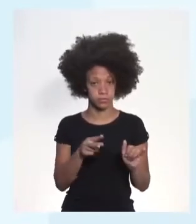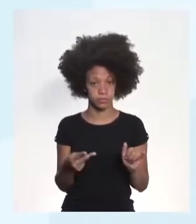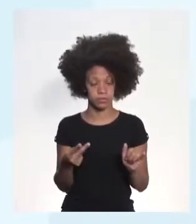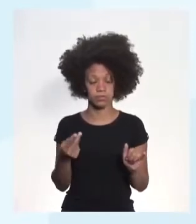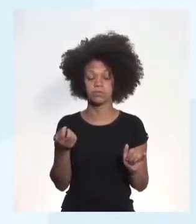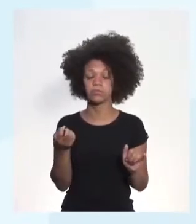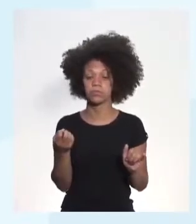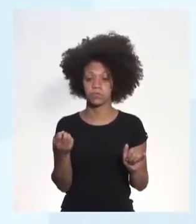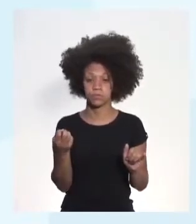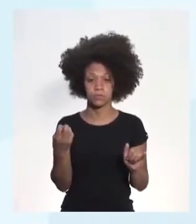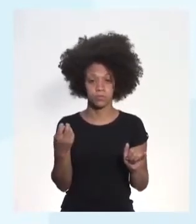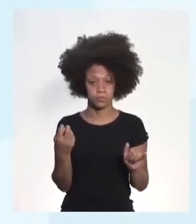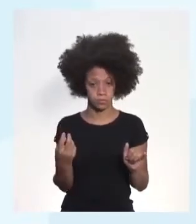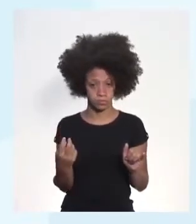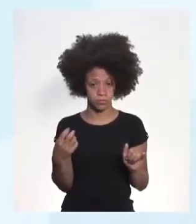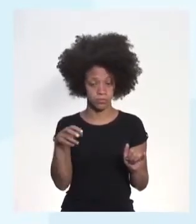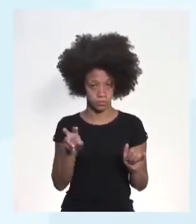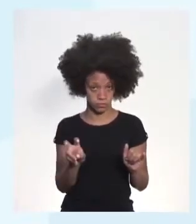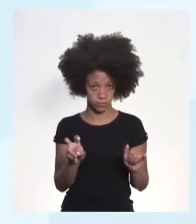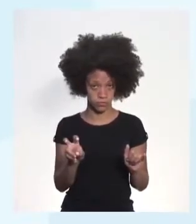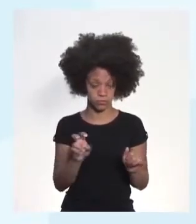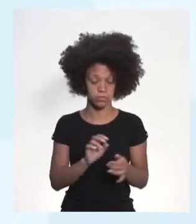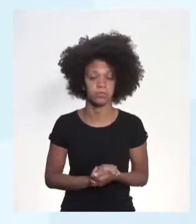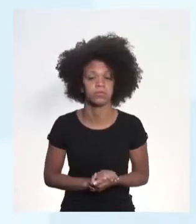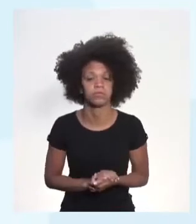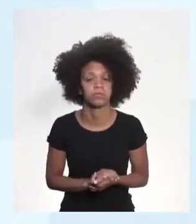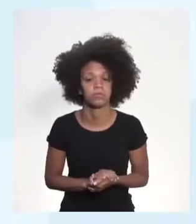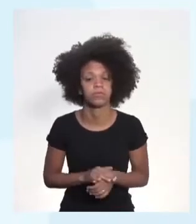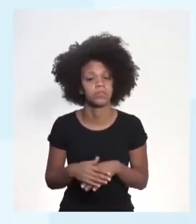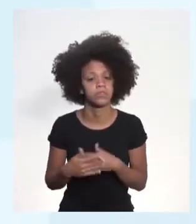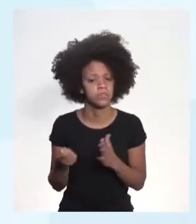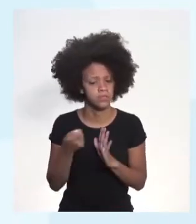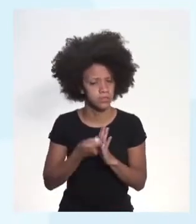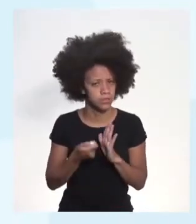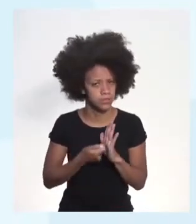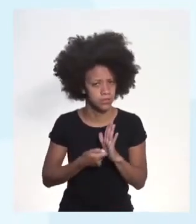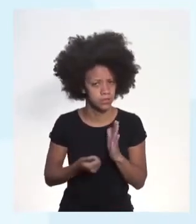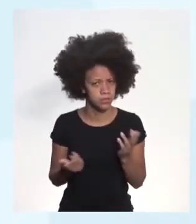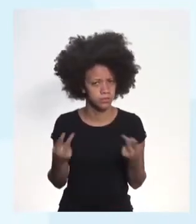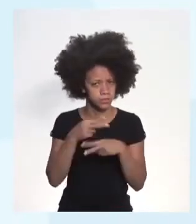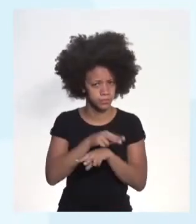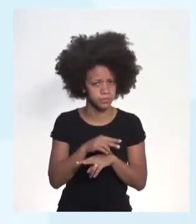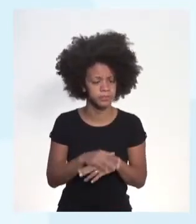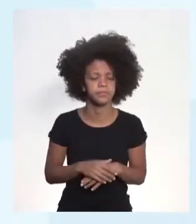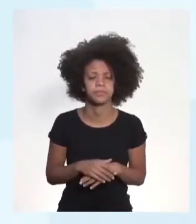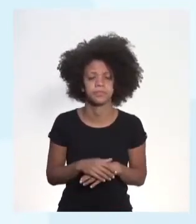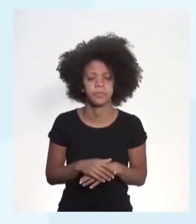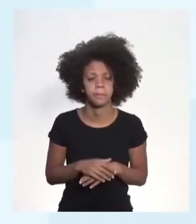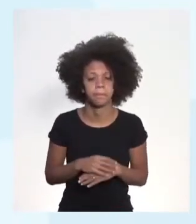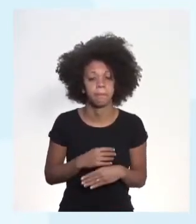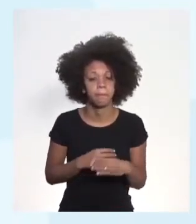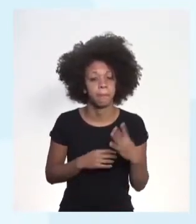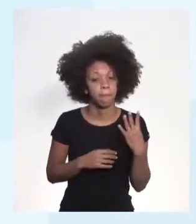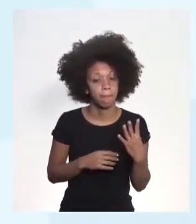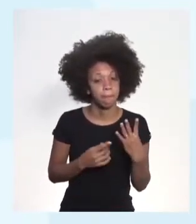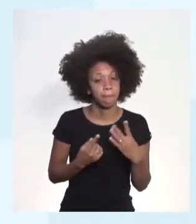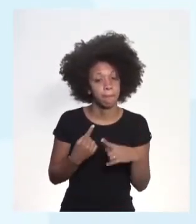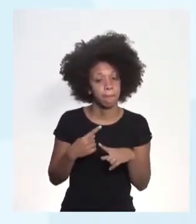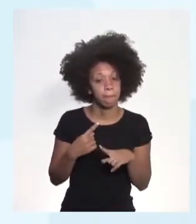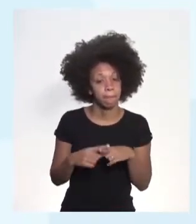o y eu vou colocar o valor cinco então escrevendo tudo substituindo eu vou ter quatro